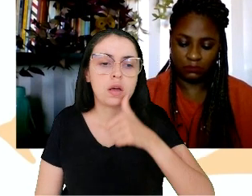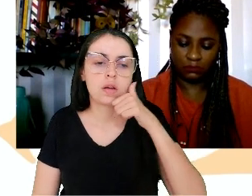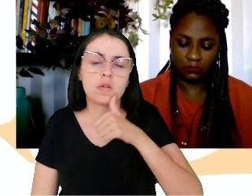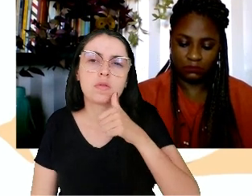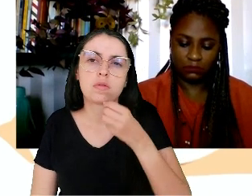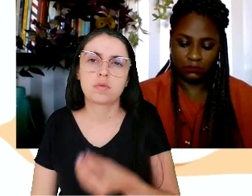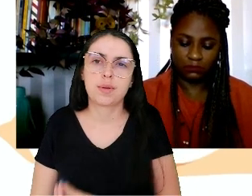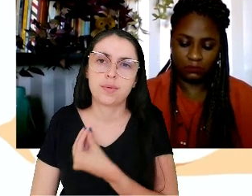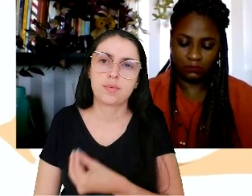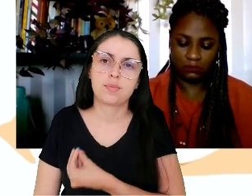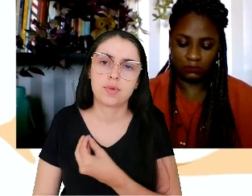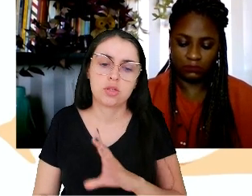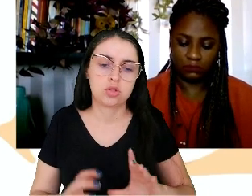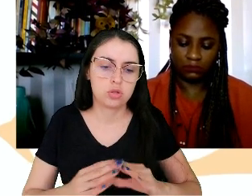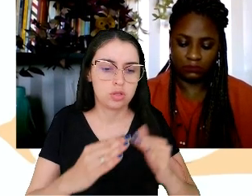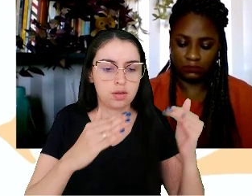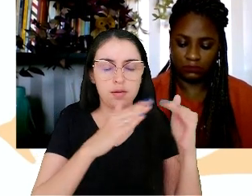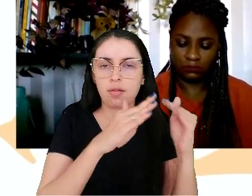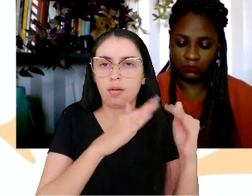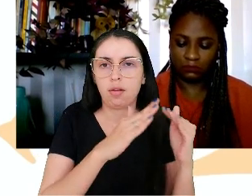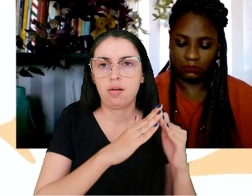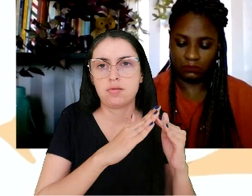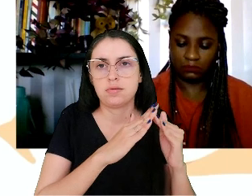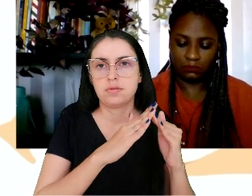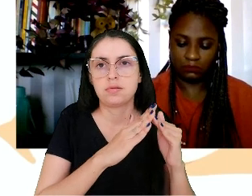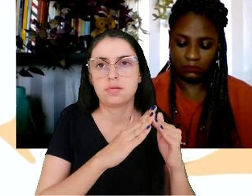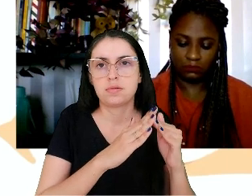mulheres viviam na esfera doméstica.